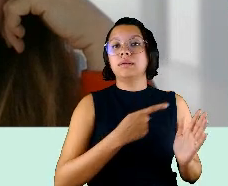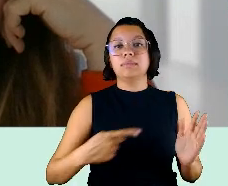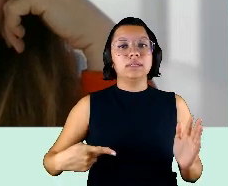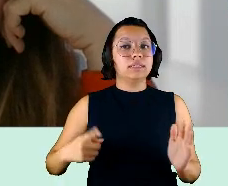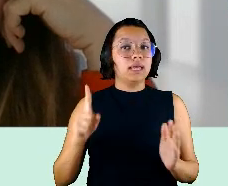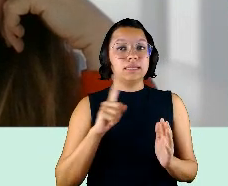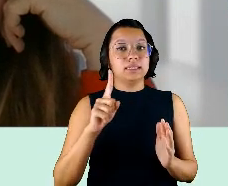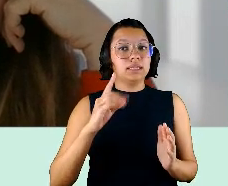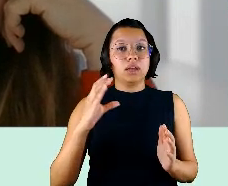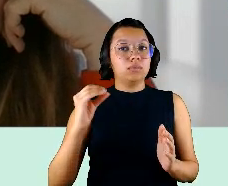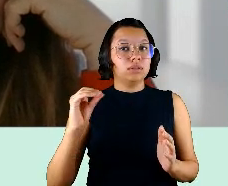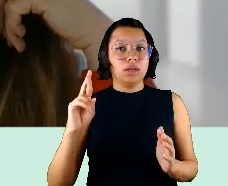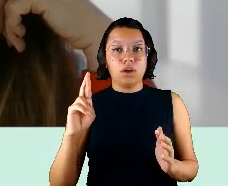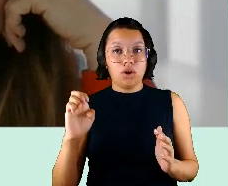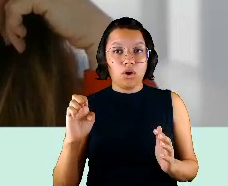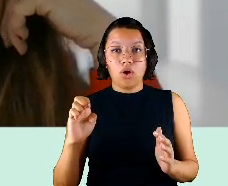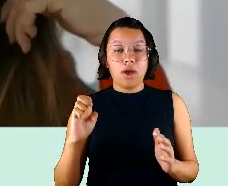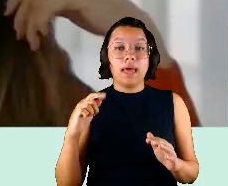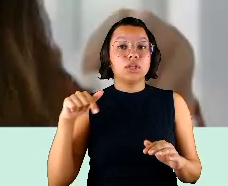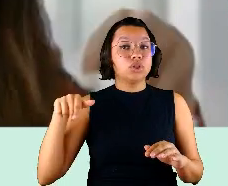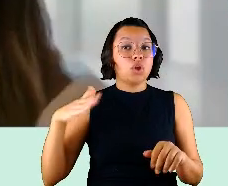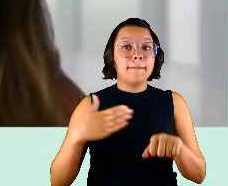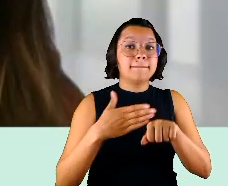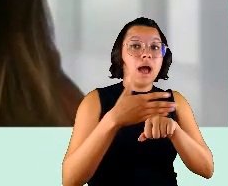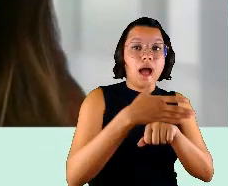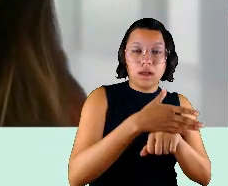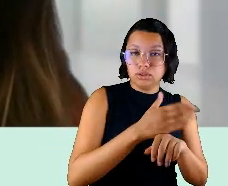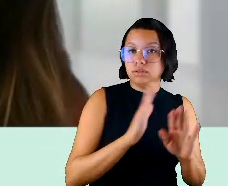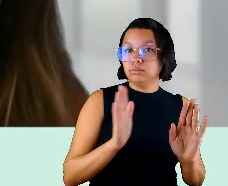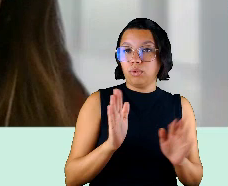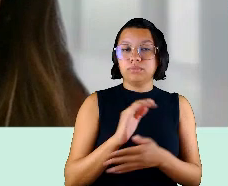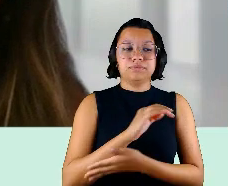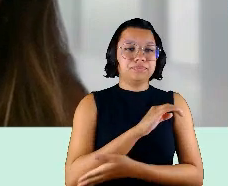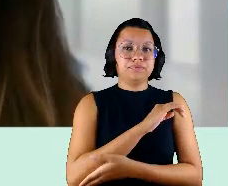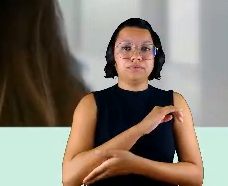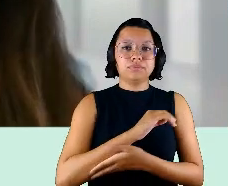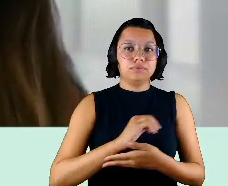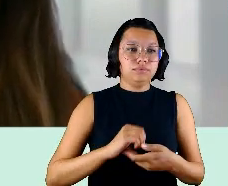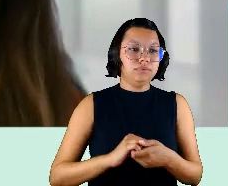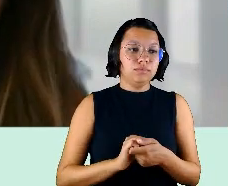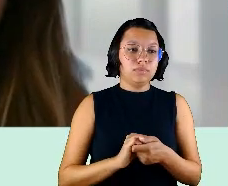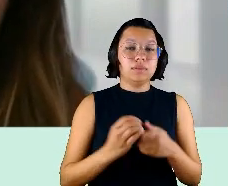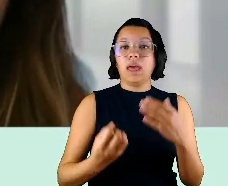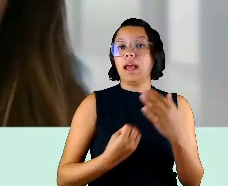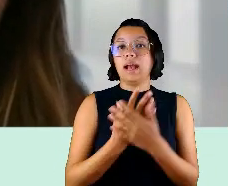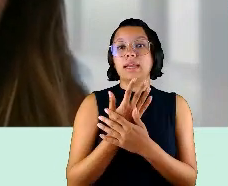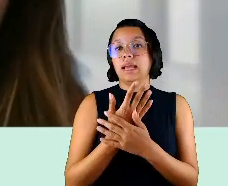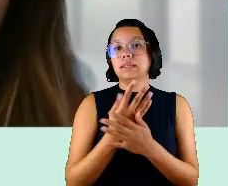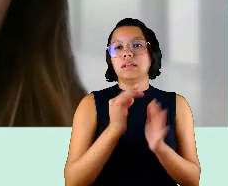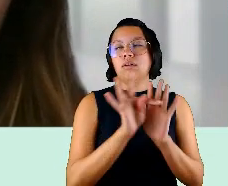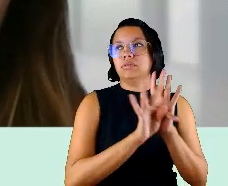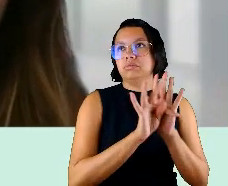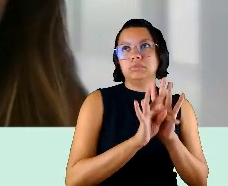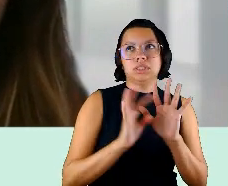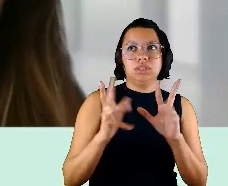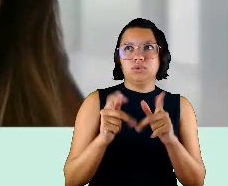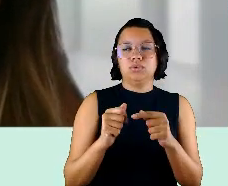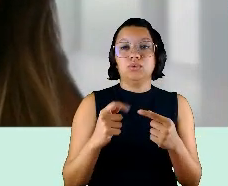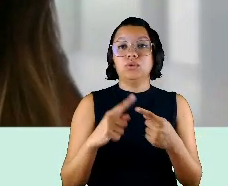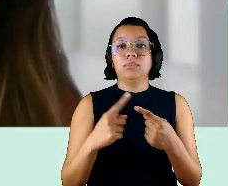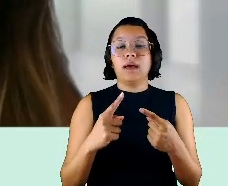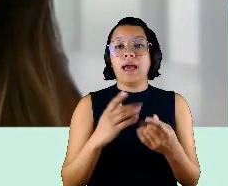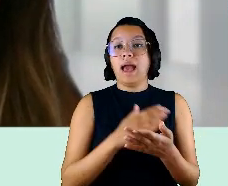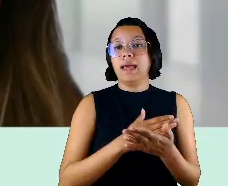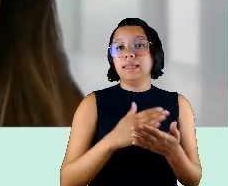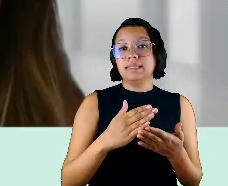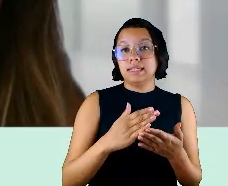da CORE. A CORE participou, né, da elaboração do texto, tudo, mas a